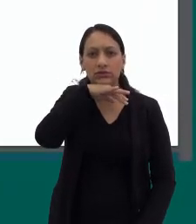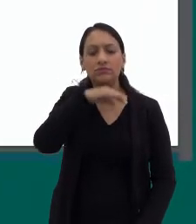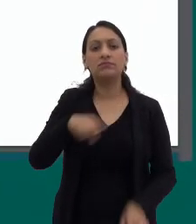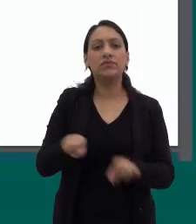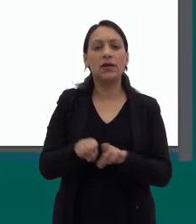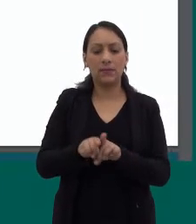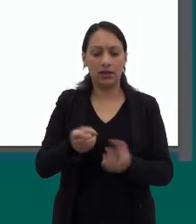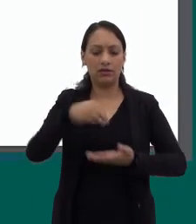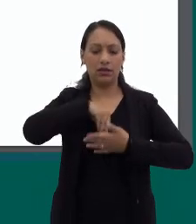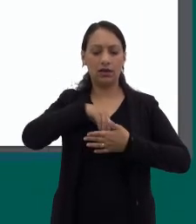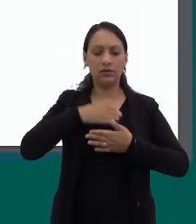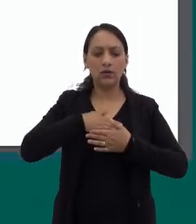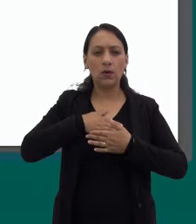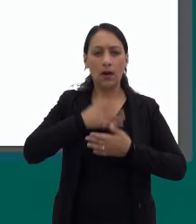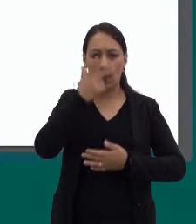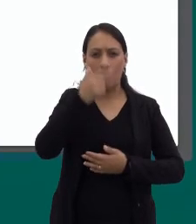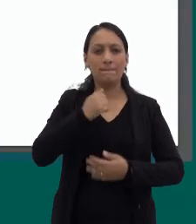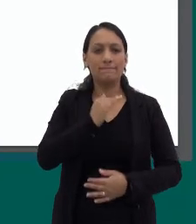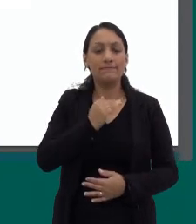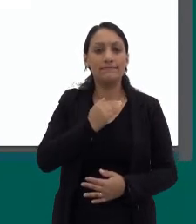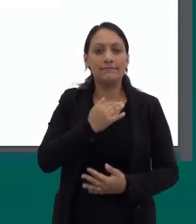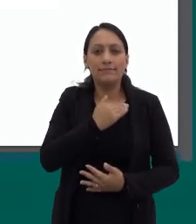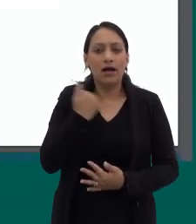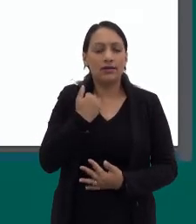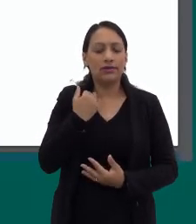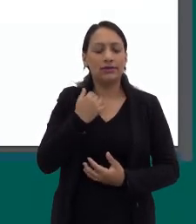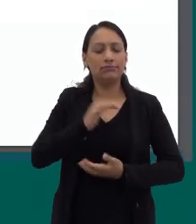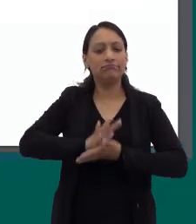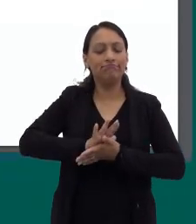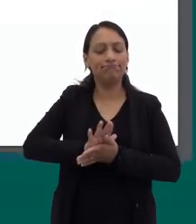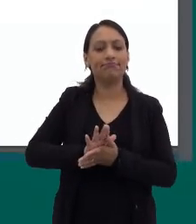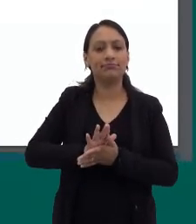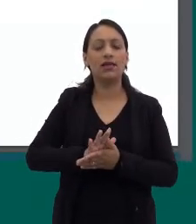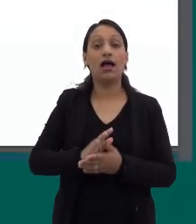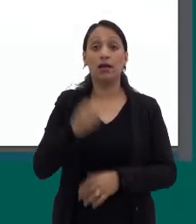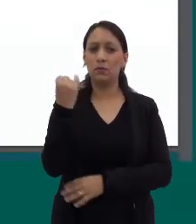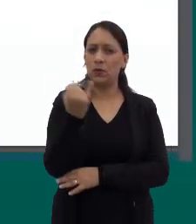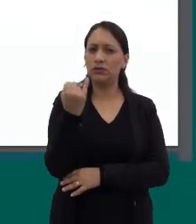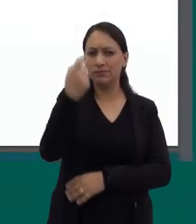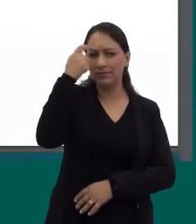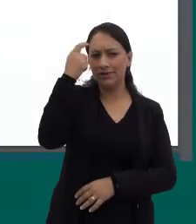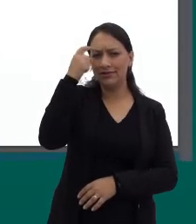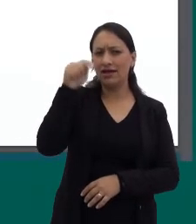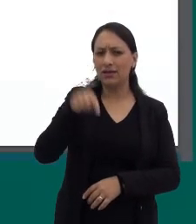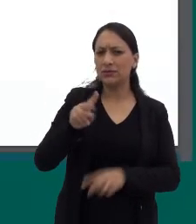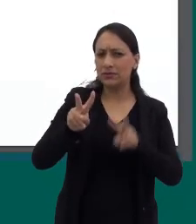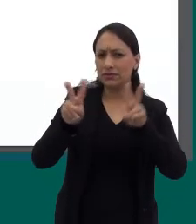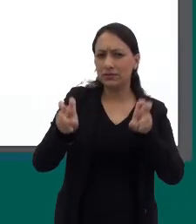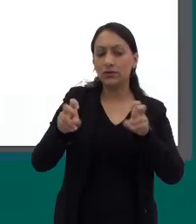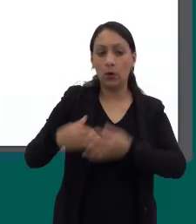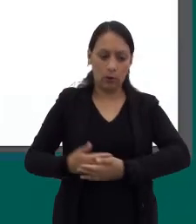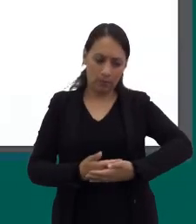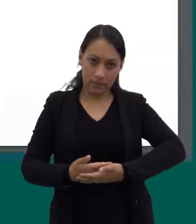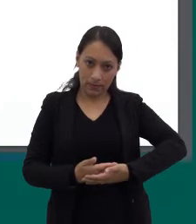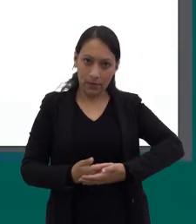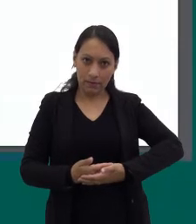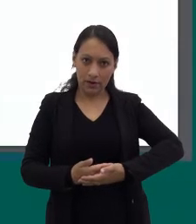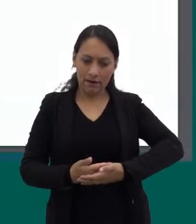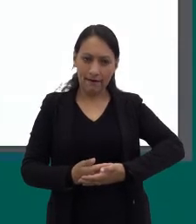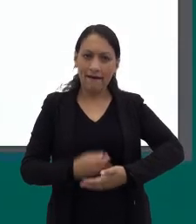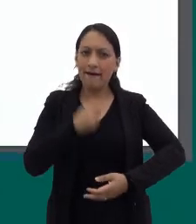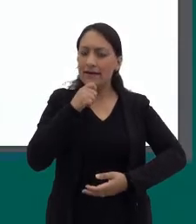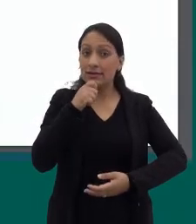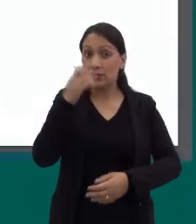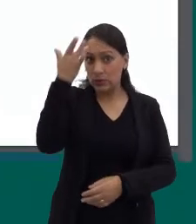mata por dentro. E quão importante é pensarmos isso para que, né, aquele bebê que realmente ainda